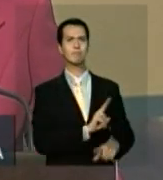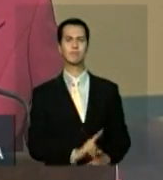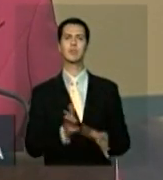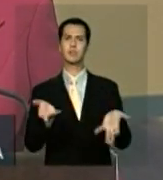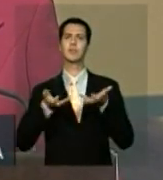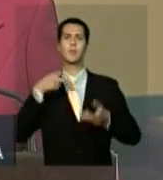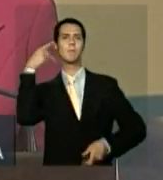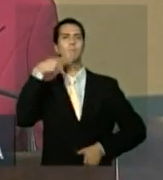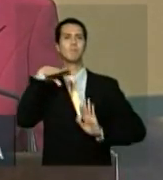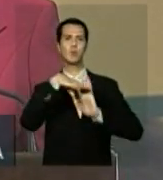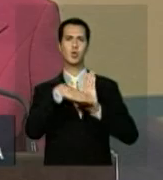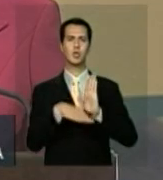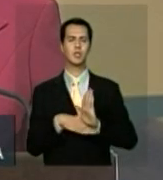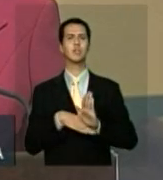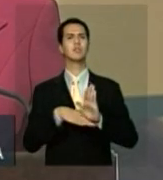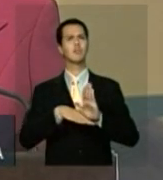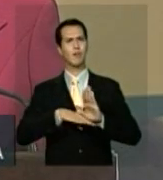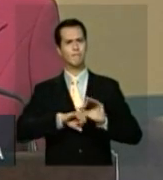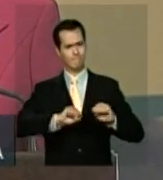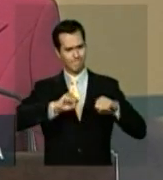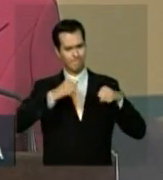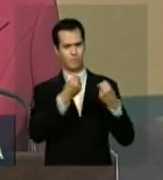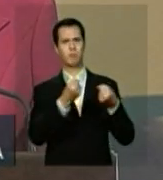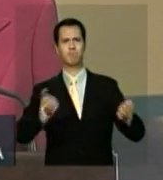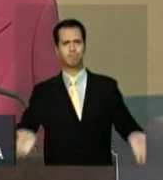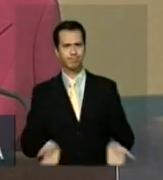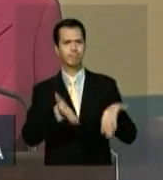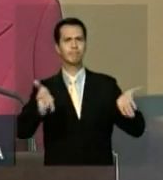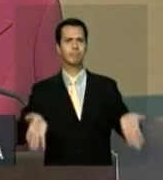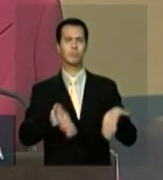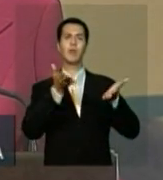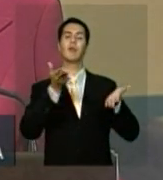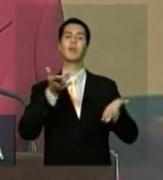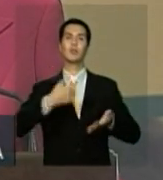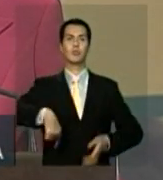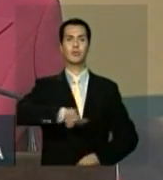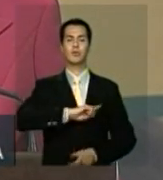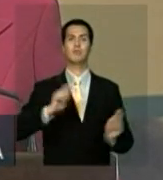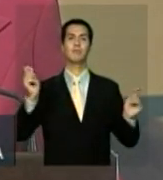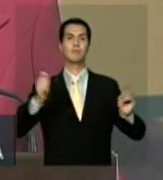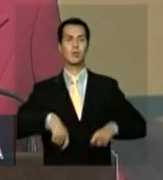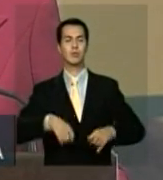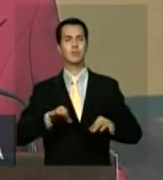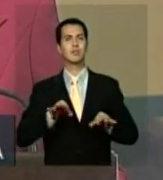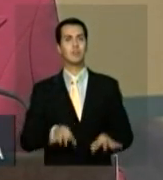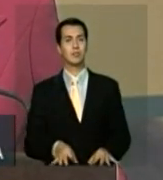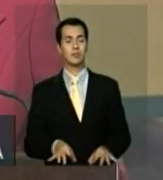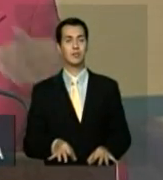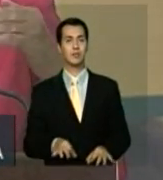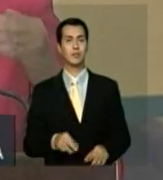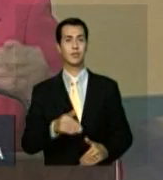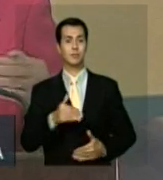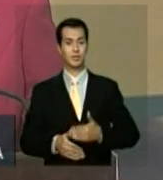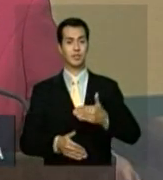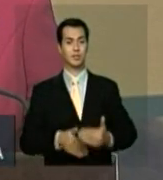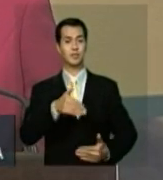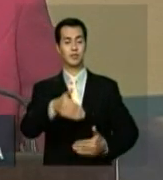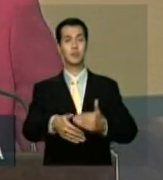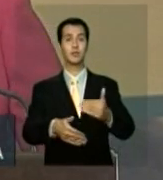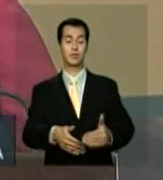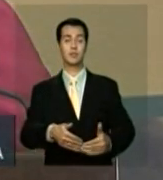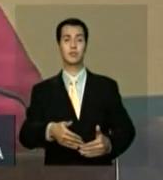política de tal forma que nós tenhamos condições de dar um passo cada vez